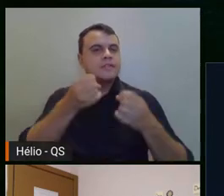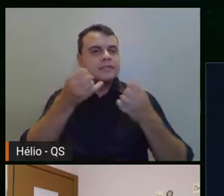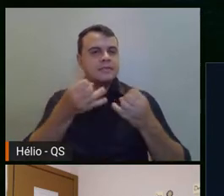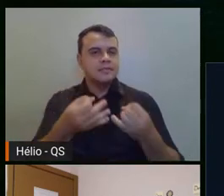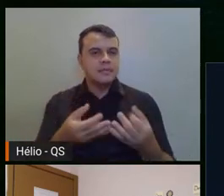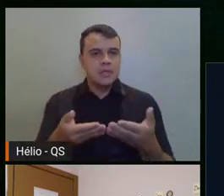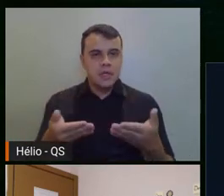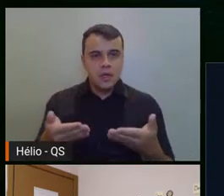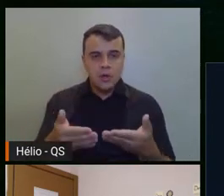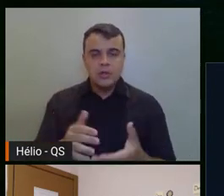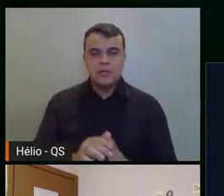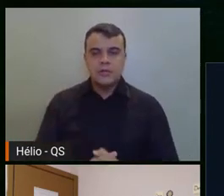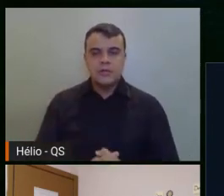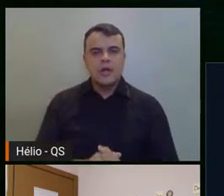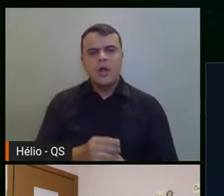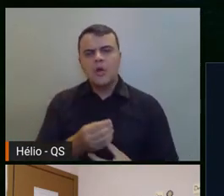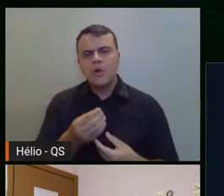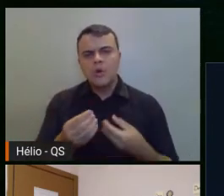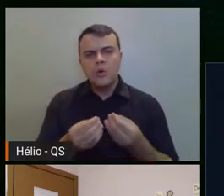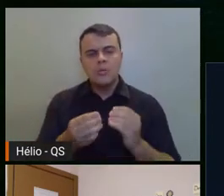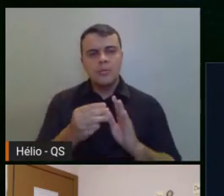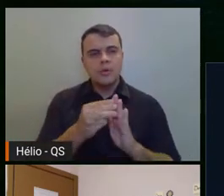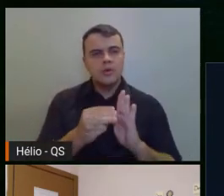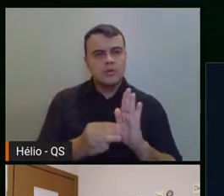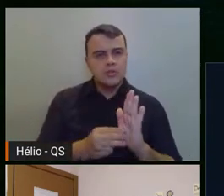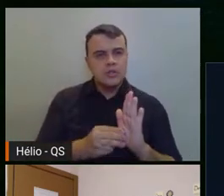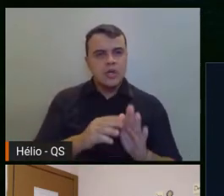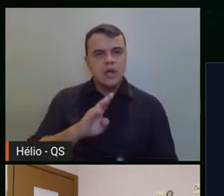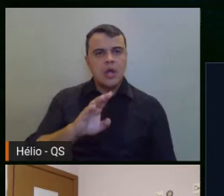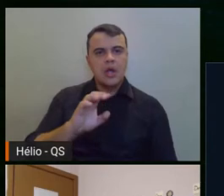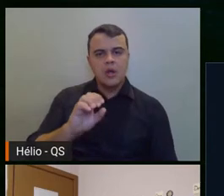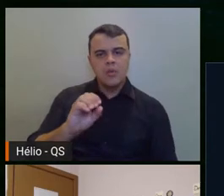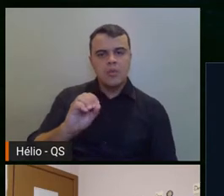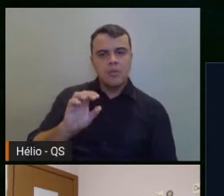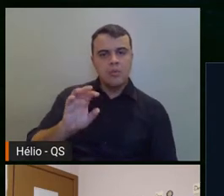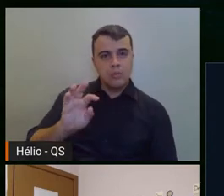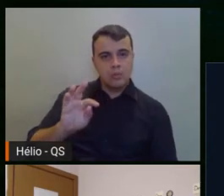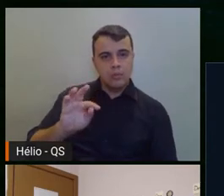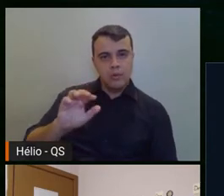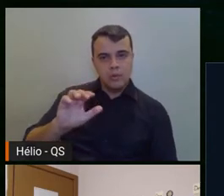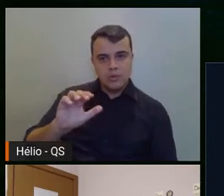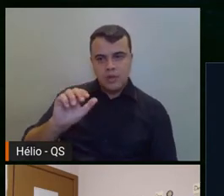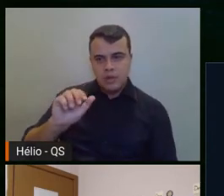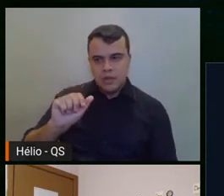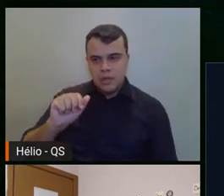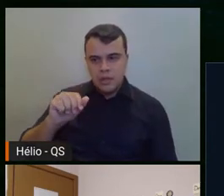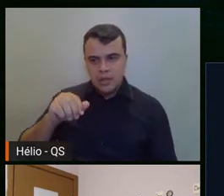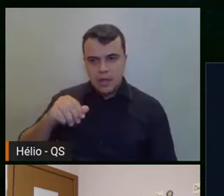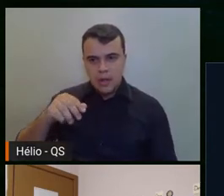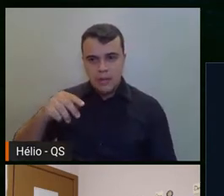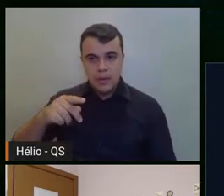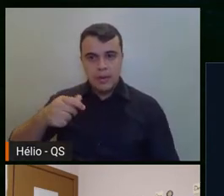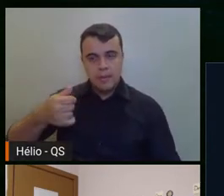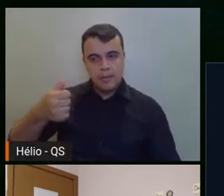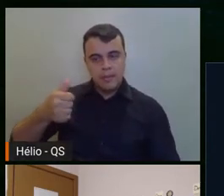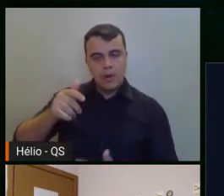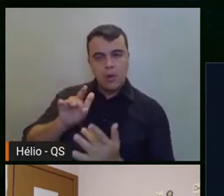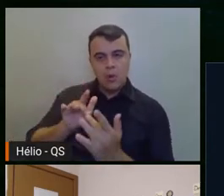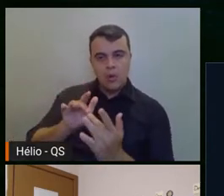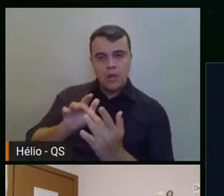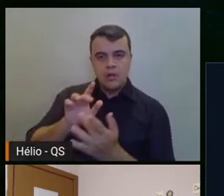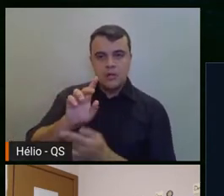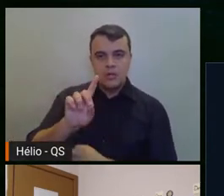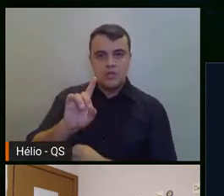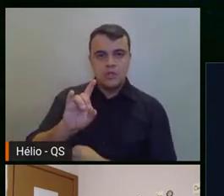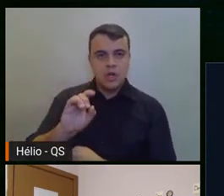aqui é de como que surgiu esse termo aí botecamp né às vezes principalmente para galera que tá tendo o primeiro contato com a plataforma da de yayo